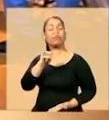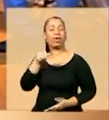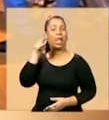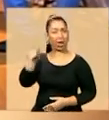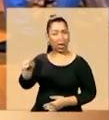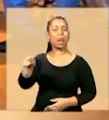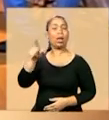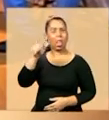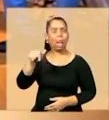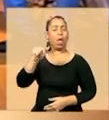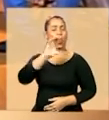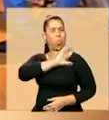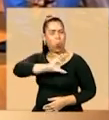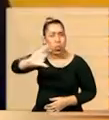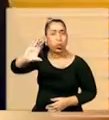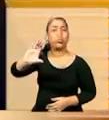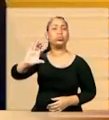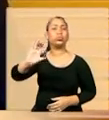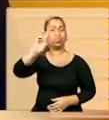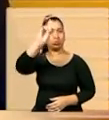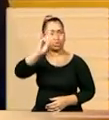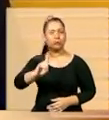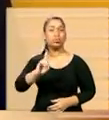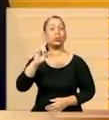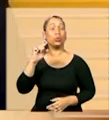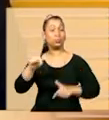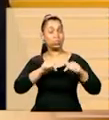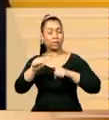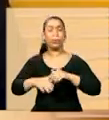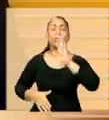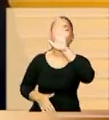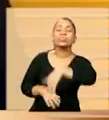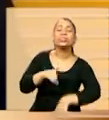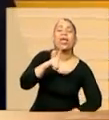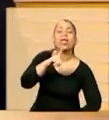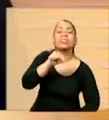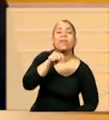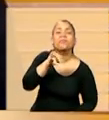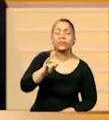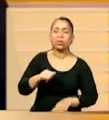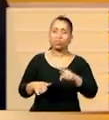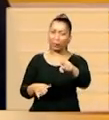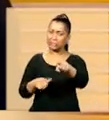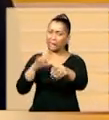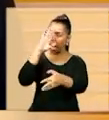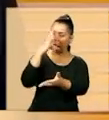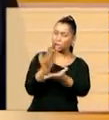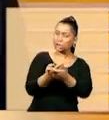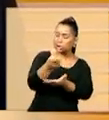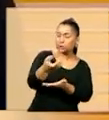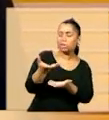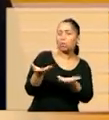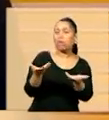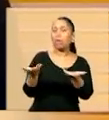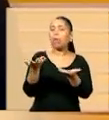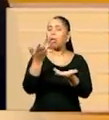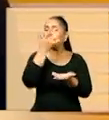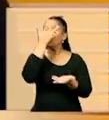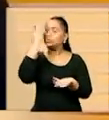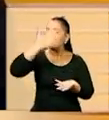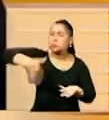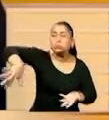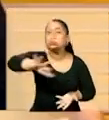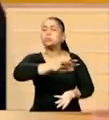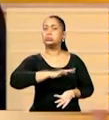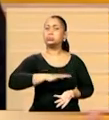ele é coordenador da Comissão de Direito do Trabalho da OAB. Ô Davi, você acredita, na tua experiência, que as pessoas, de uma